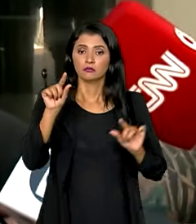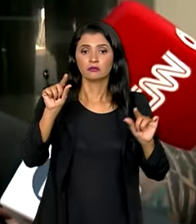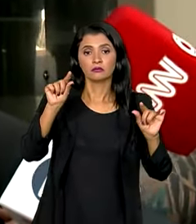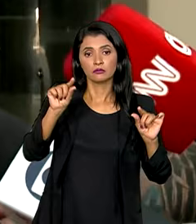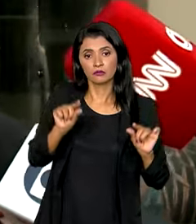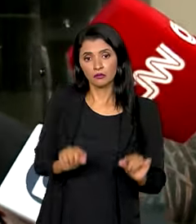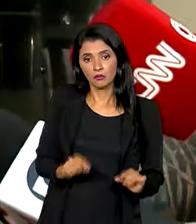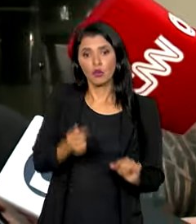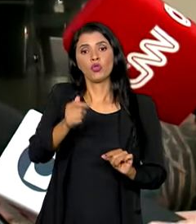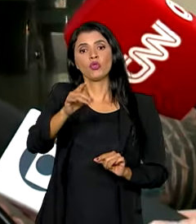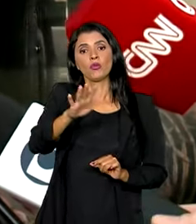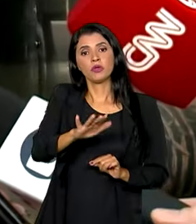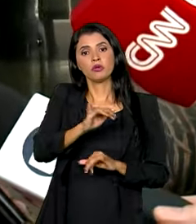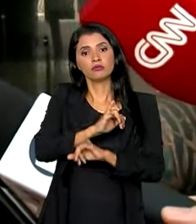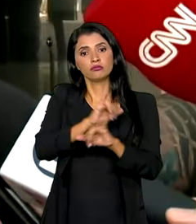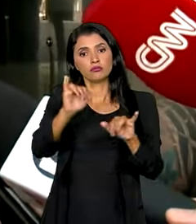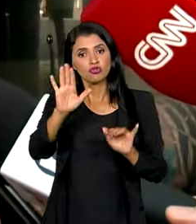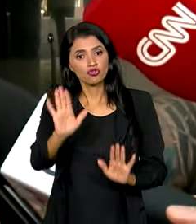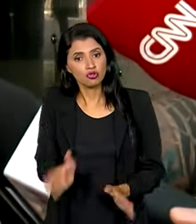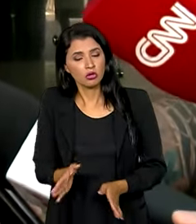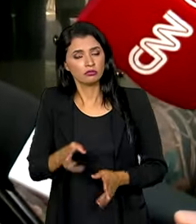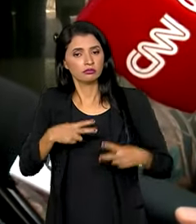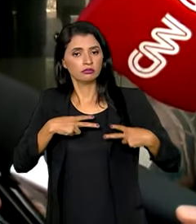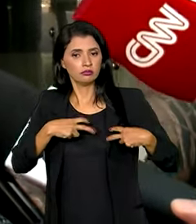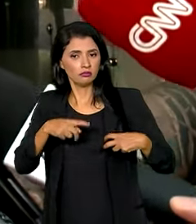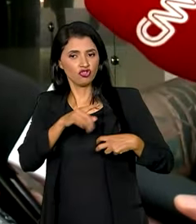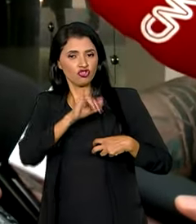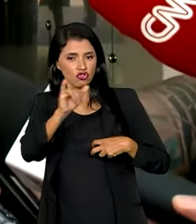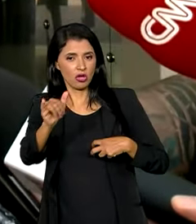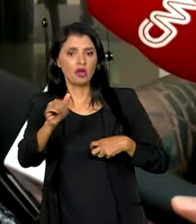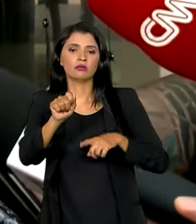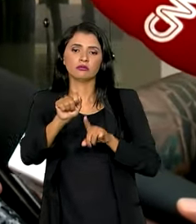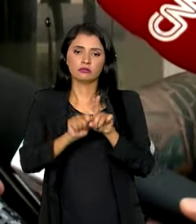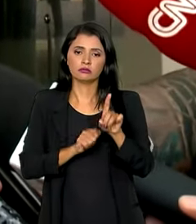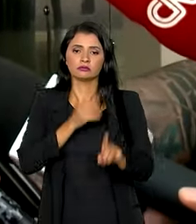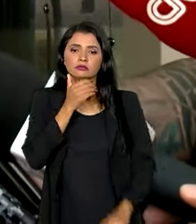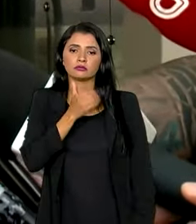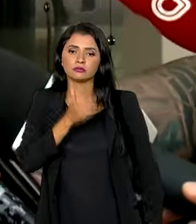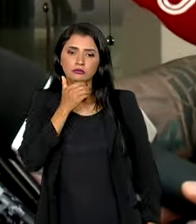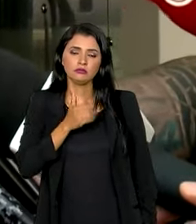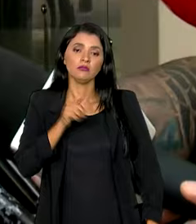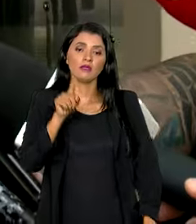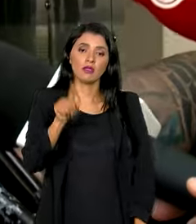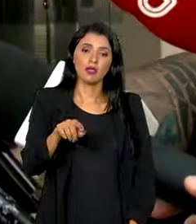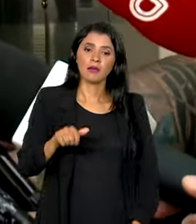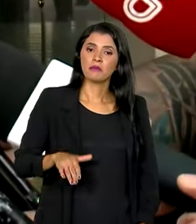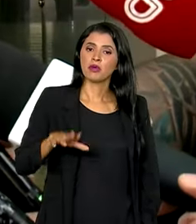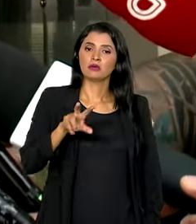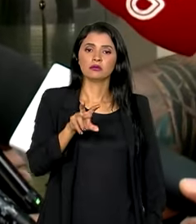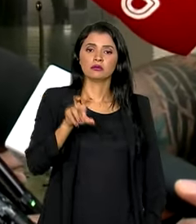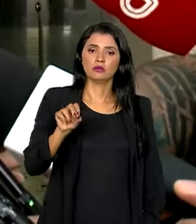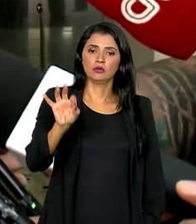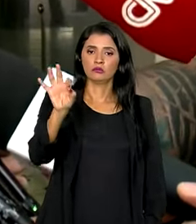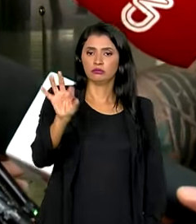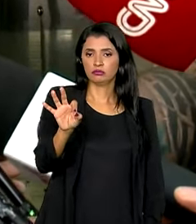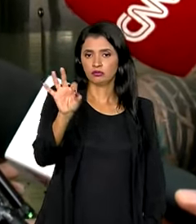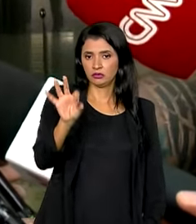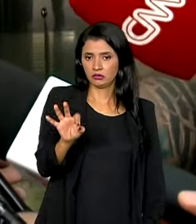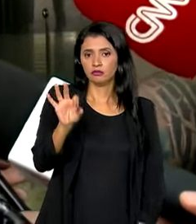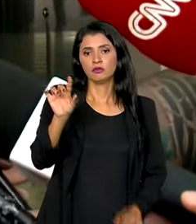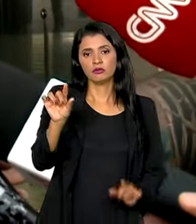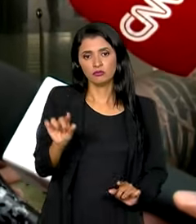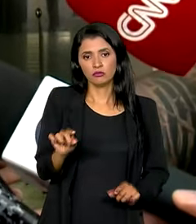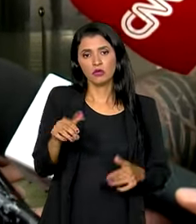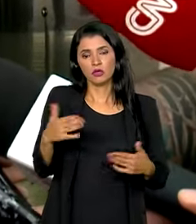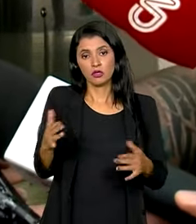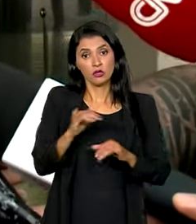do preço já anunciado pela Petrobras no mês de dezembro é de mais de 50%. Então nós estamos